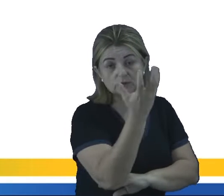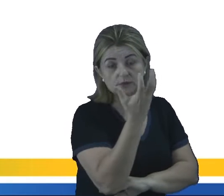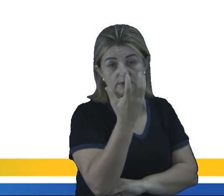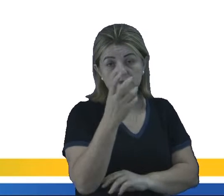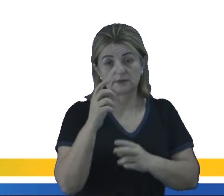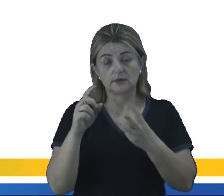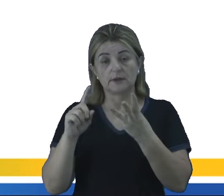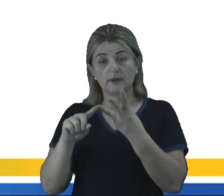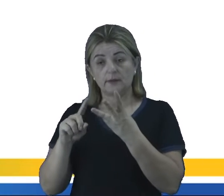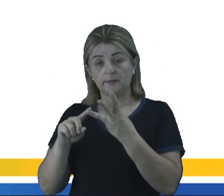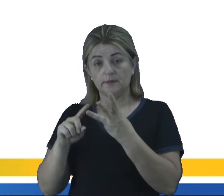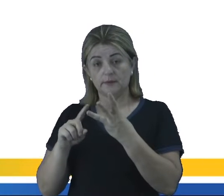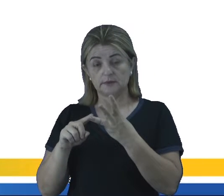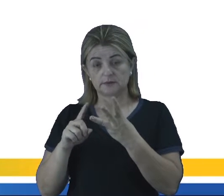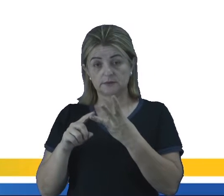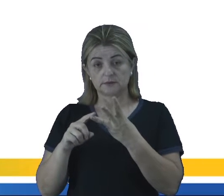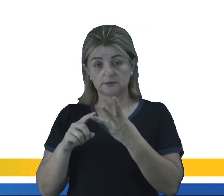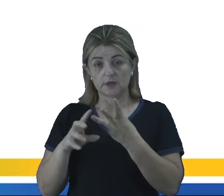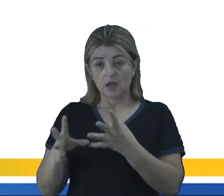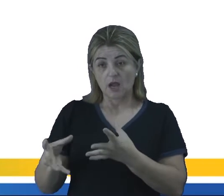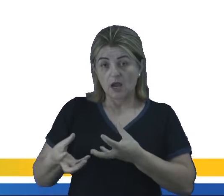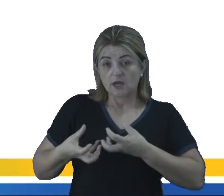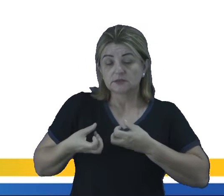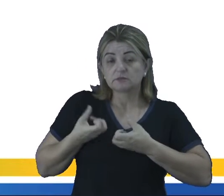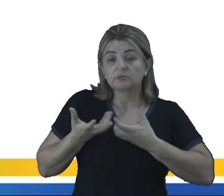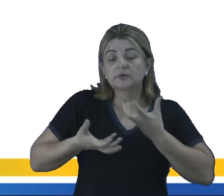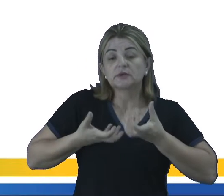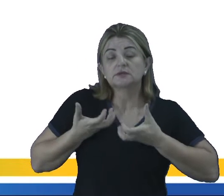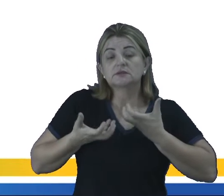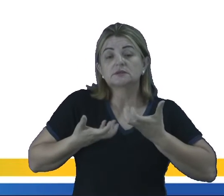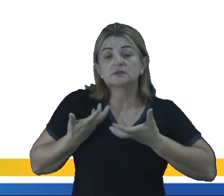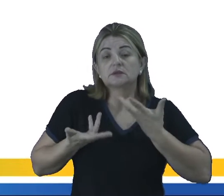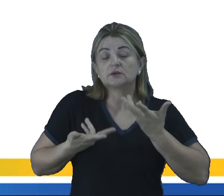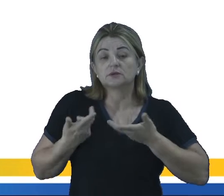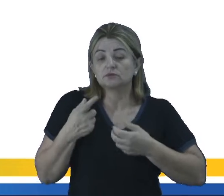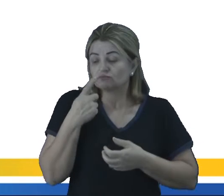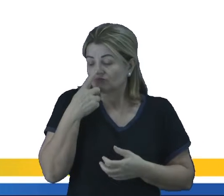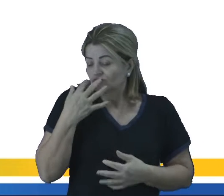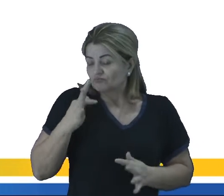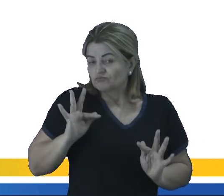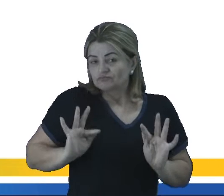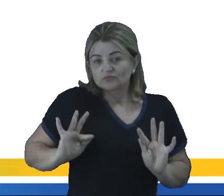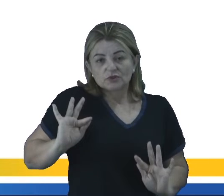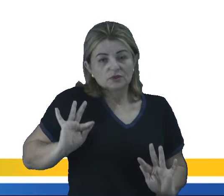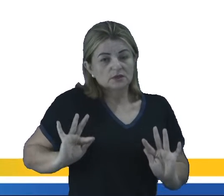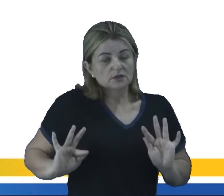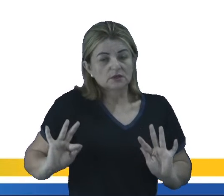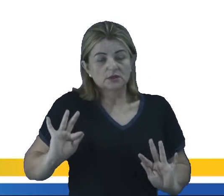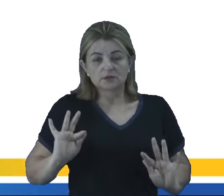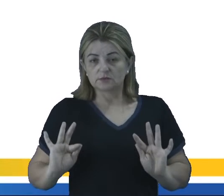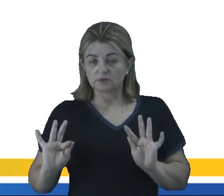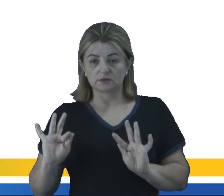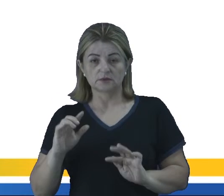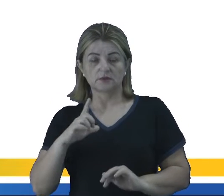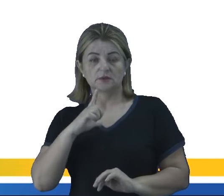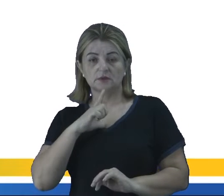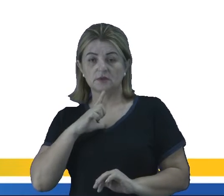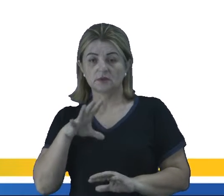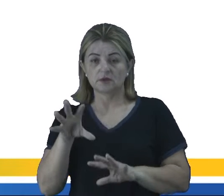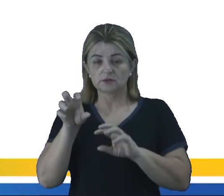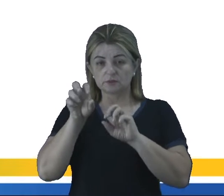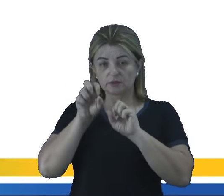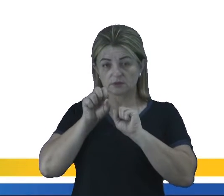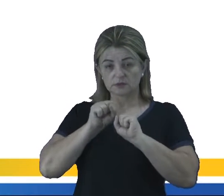no modernismo. Enfocam o mesmo motivo poético, a paisagem brasileira entrevista